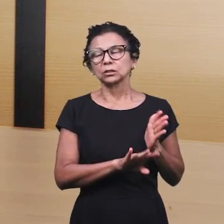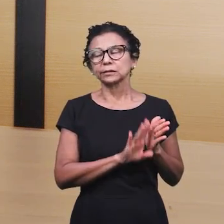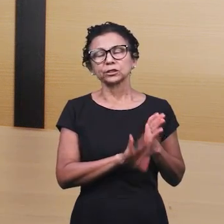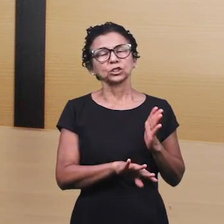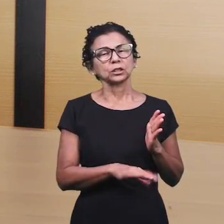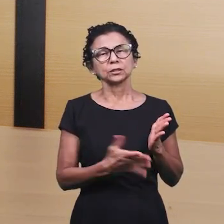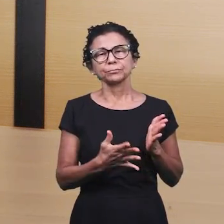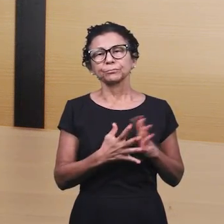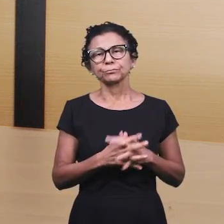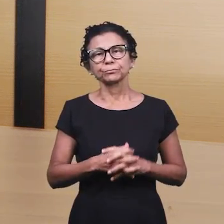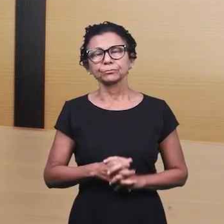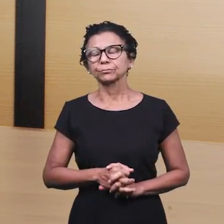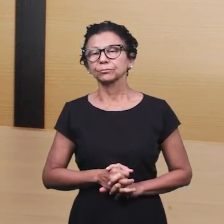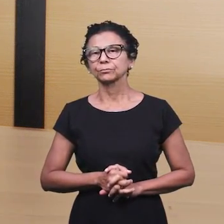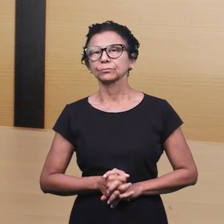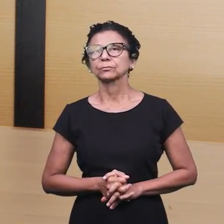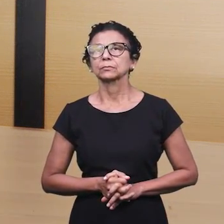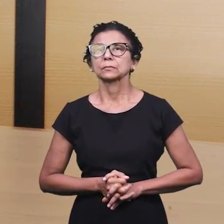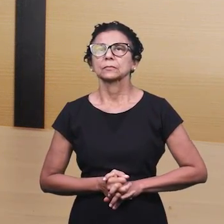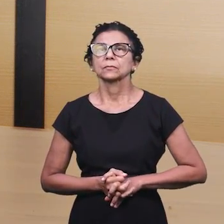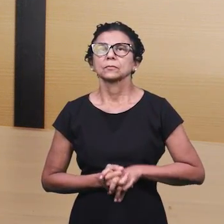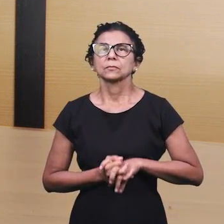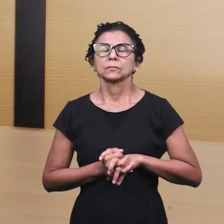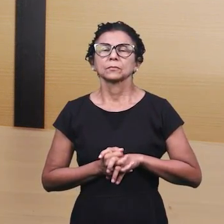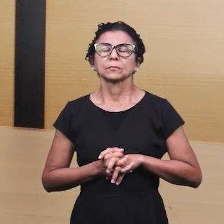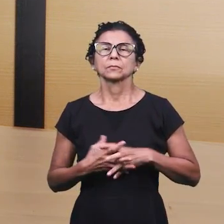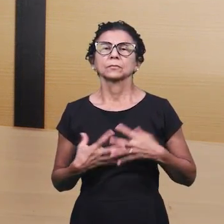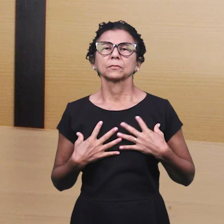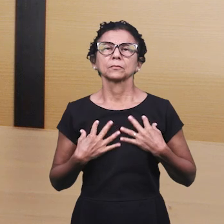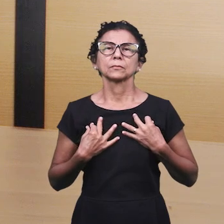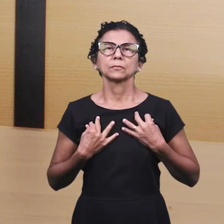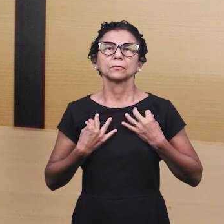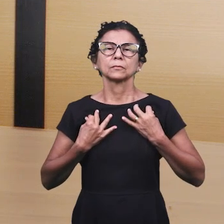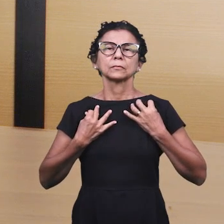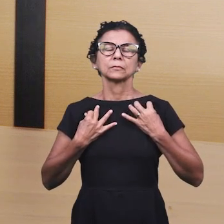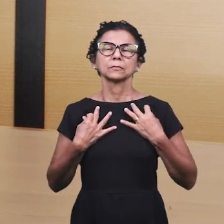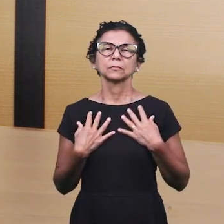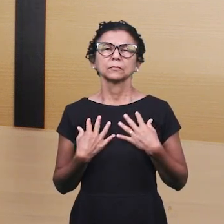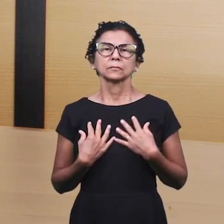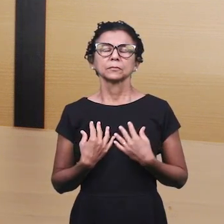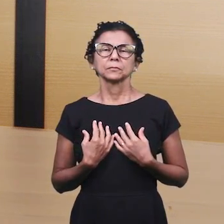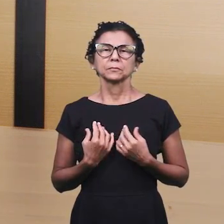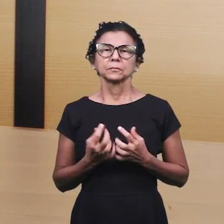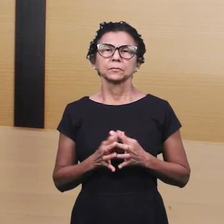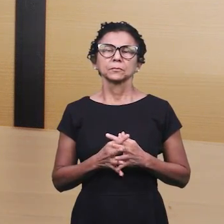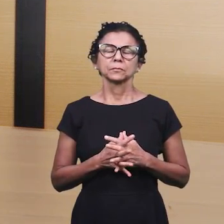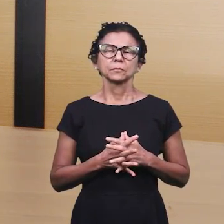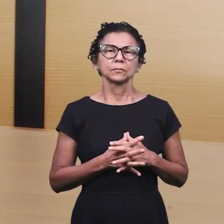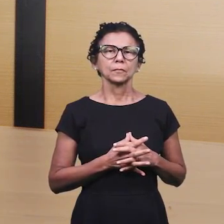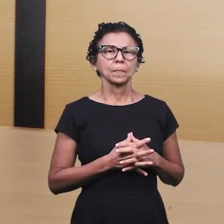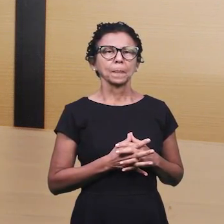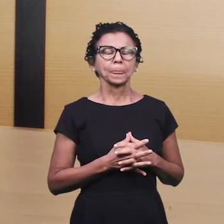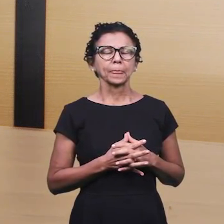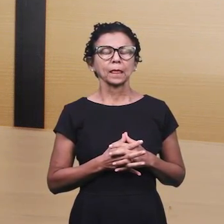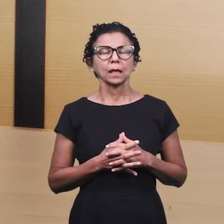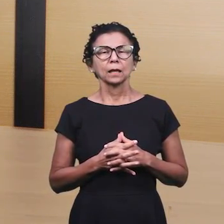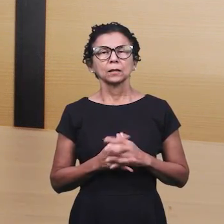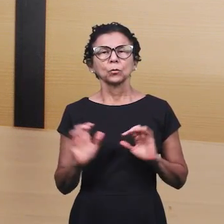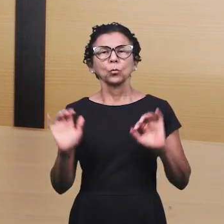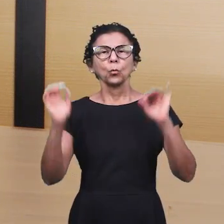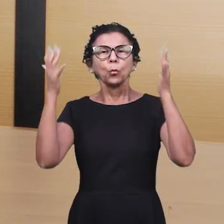Inclusive, como nós podemos ouvir da revelação que o Senhor nos deu na festa das